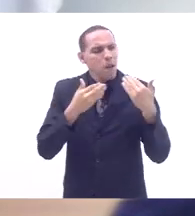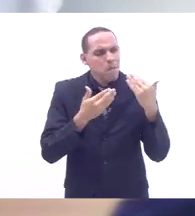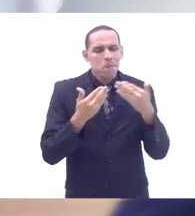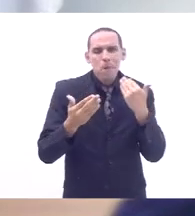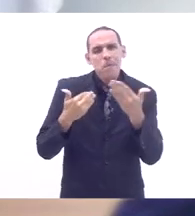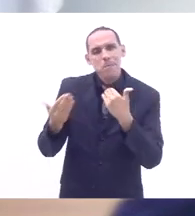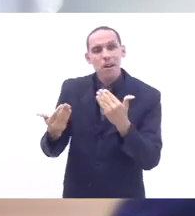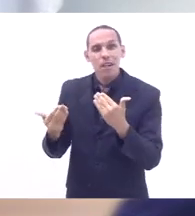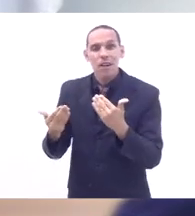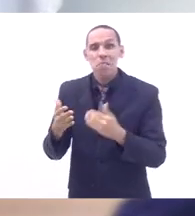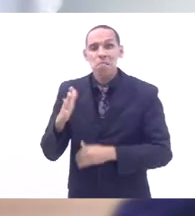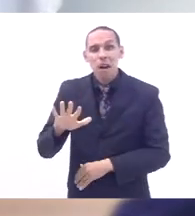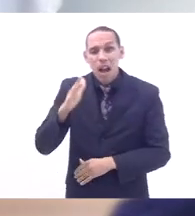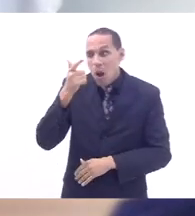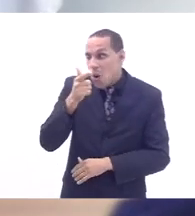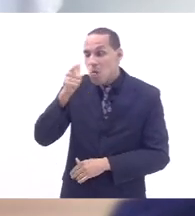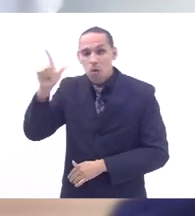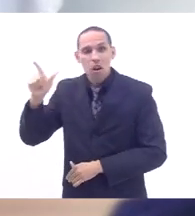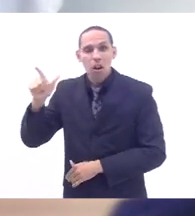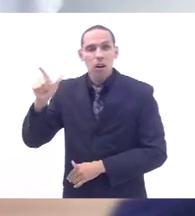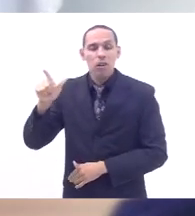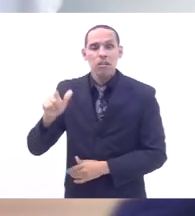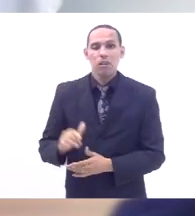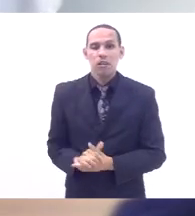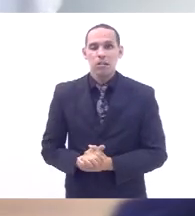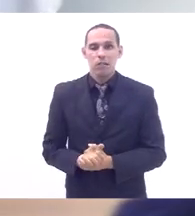conversando com as pessoas. Aqueles que não têm,